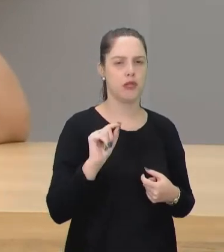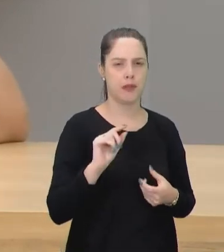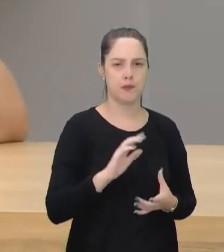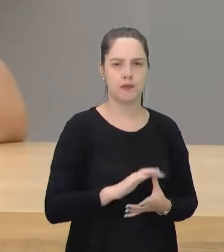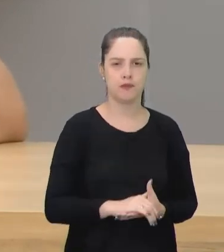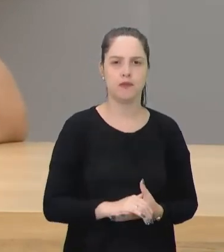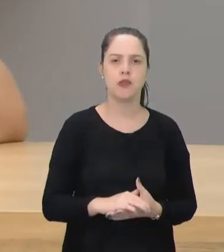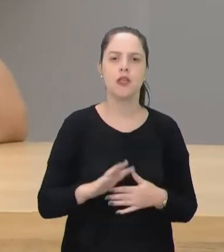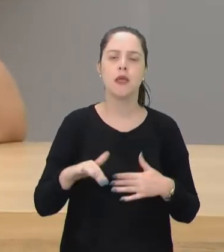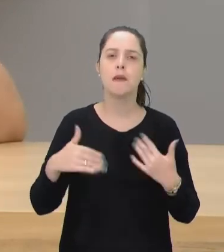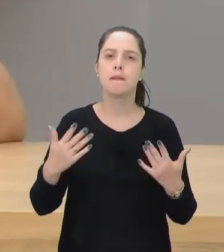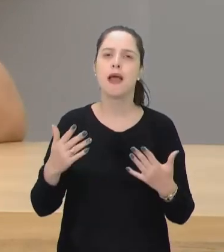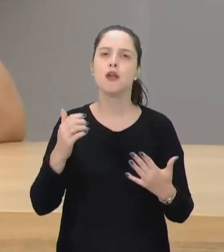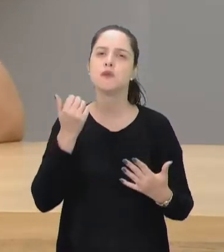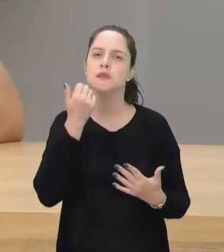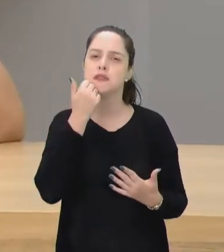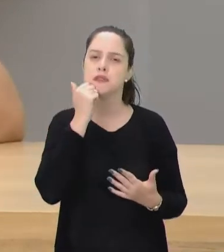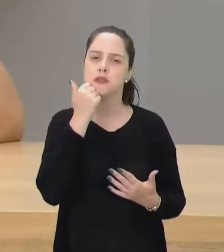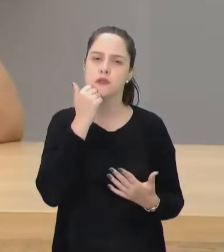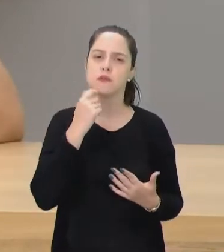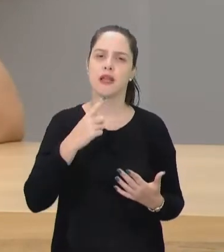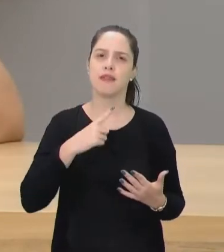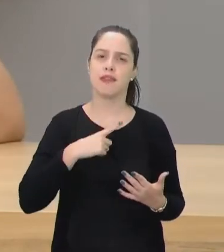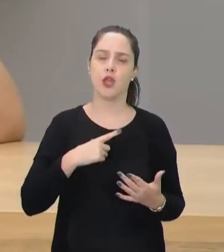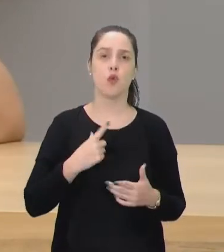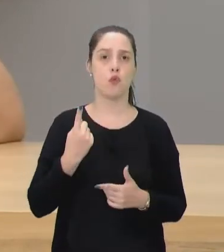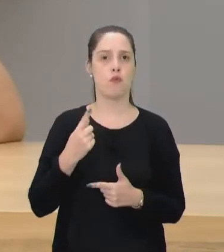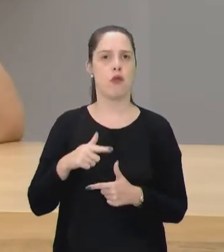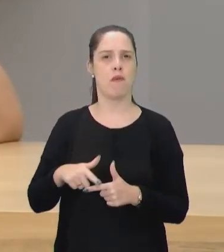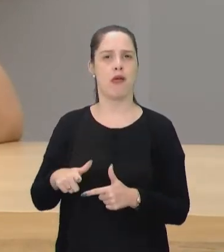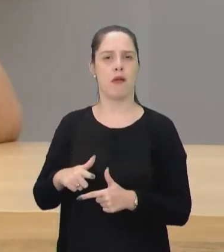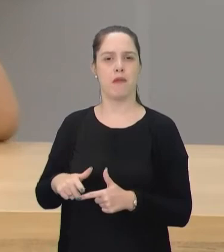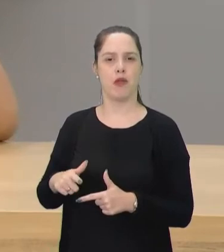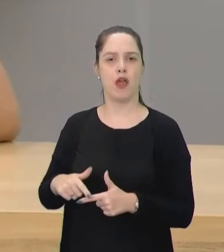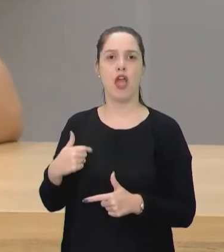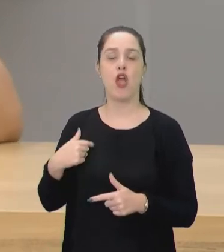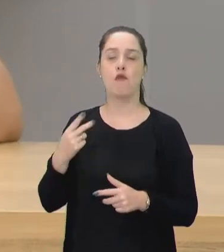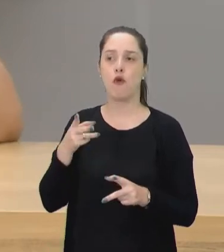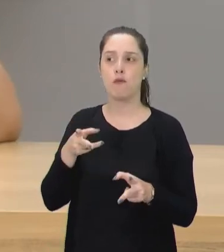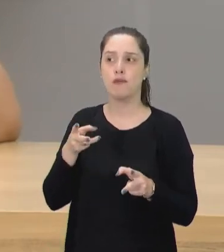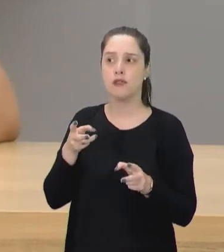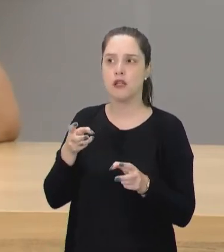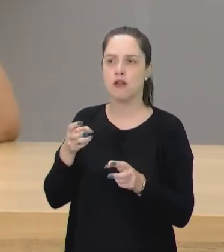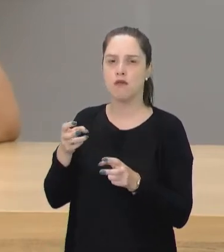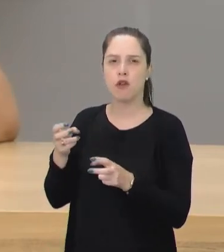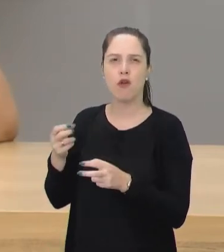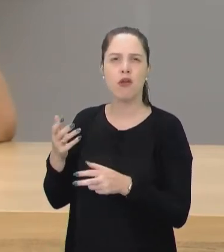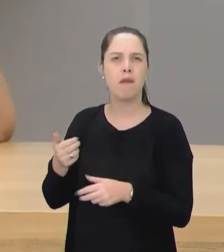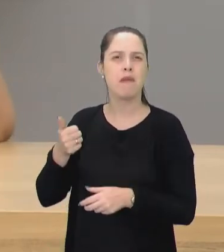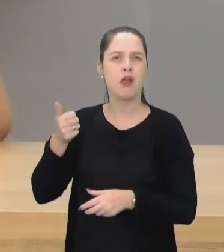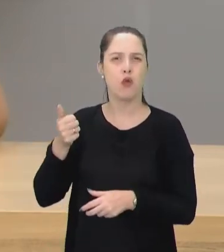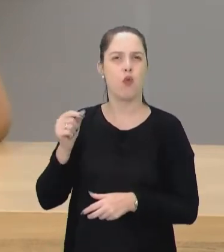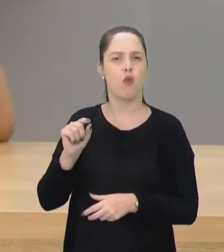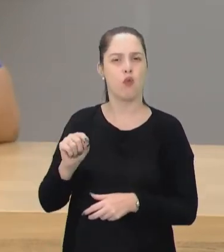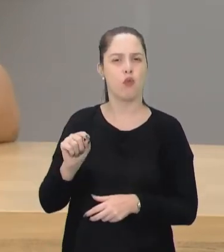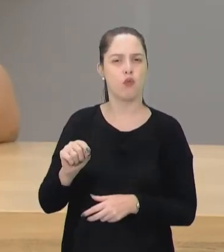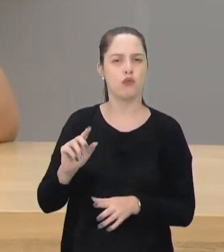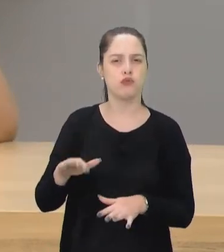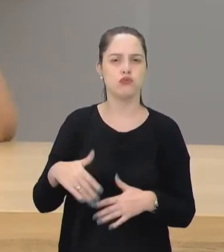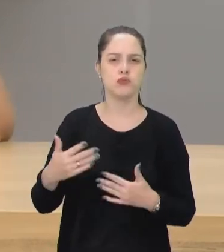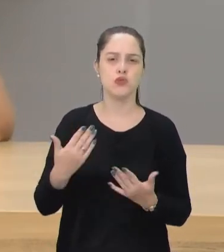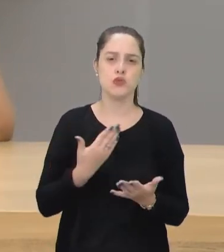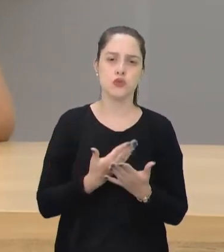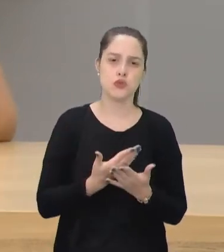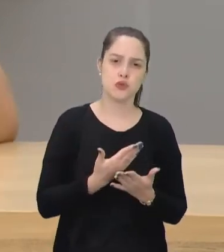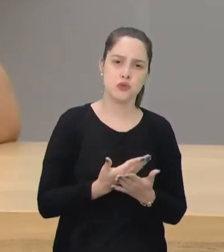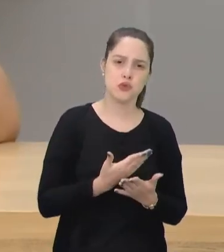no método científico, eu tenho um problema, né? Primeiro eu vou observar o mundo ao meu redor. Então, eu estou aqui no estúdio,